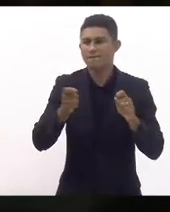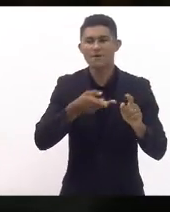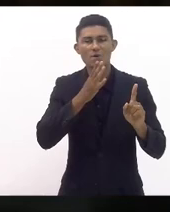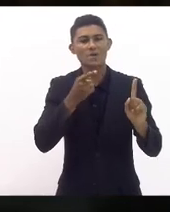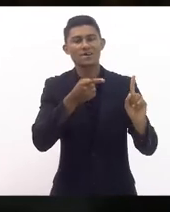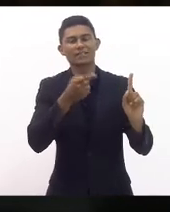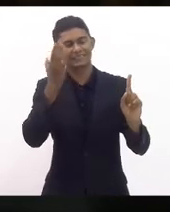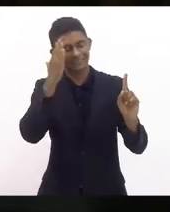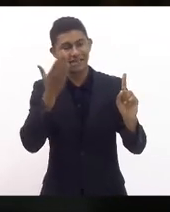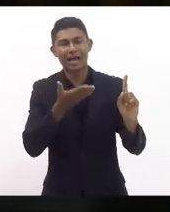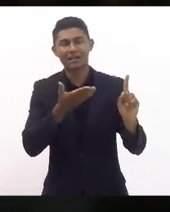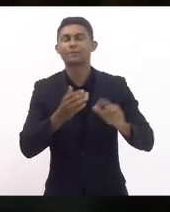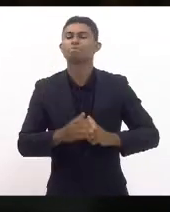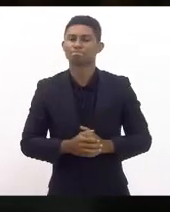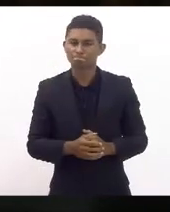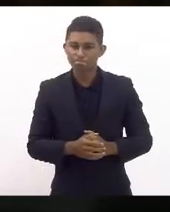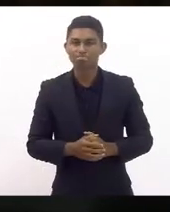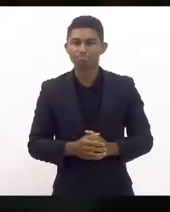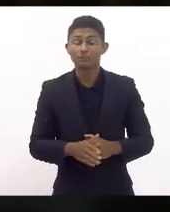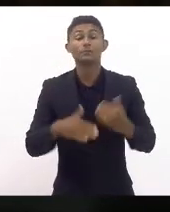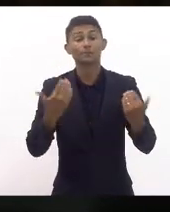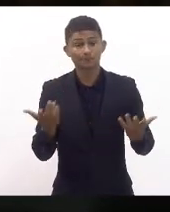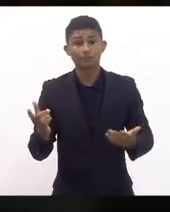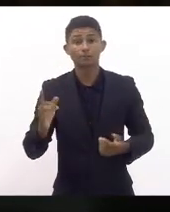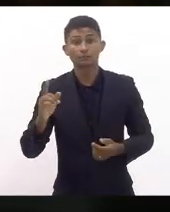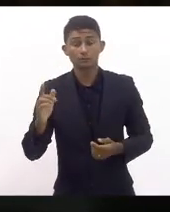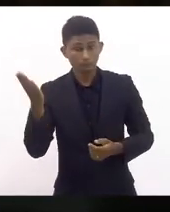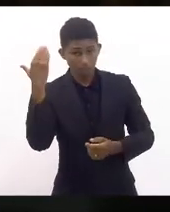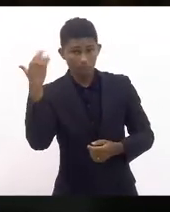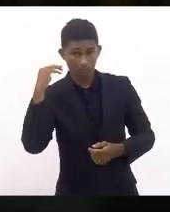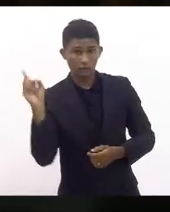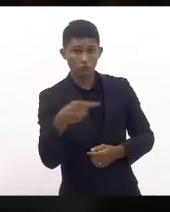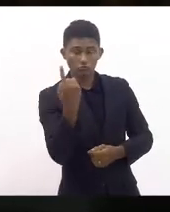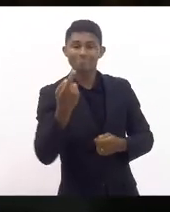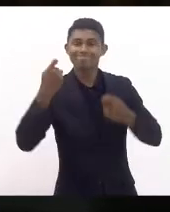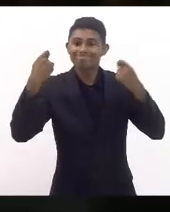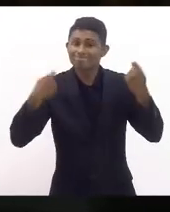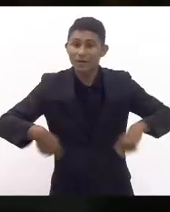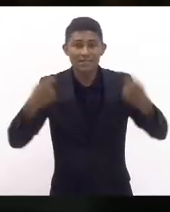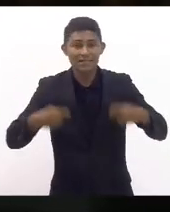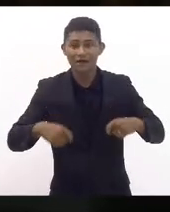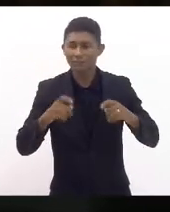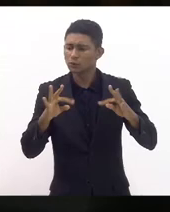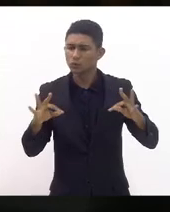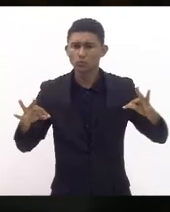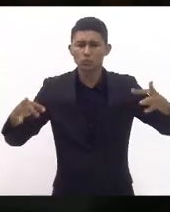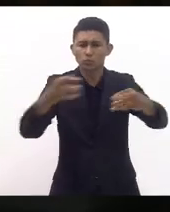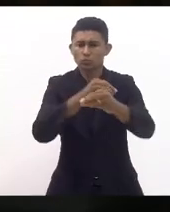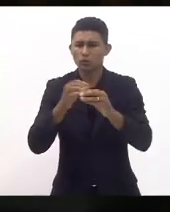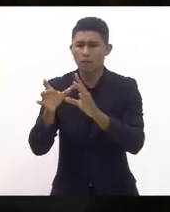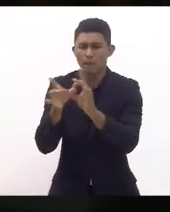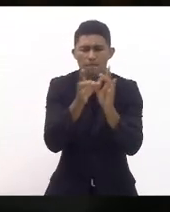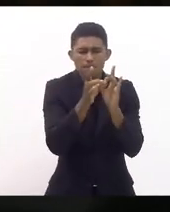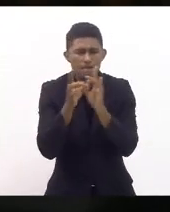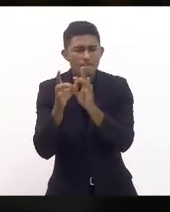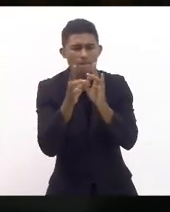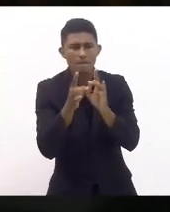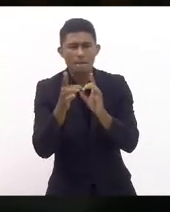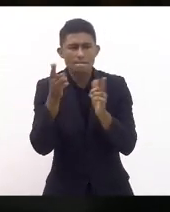Então, a gente precisava que isso tudo pudesse caminhar de tal forma